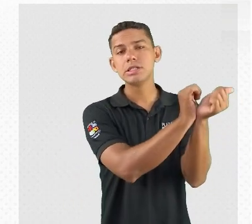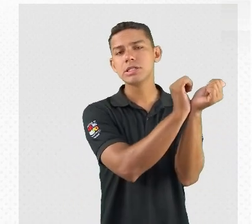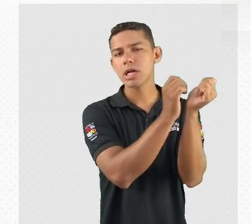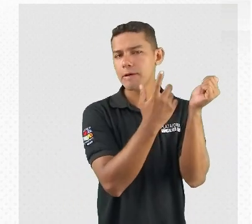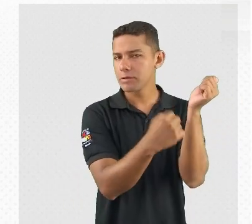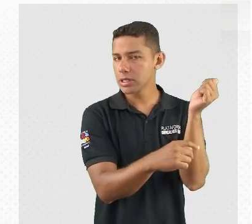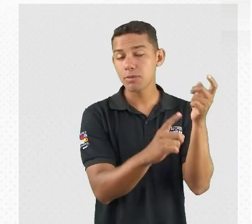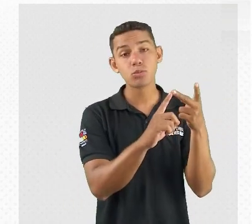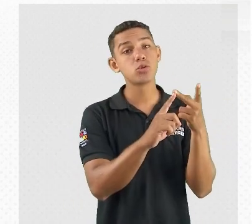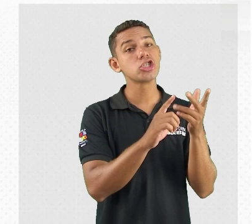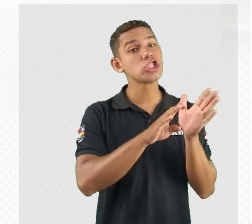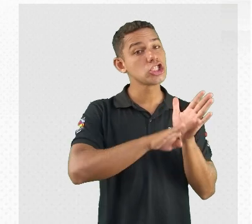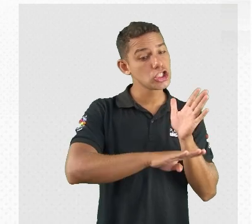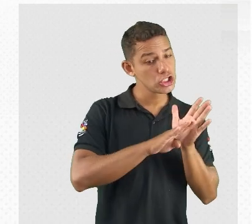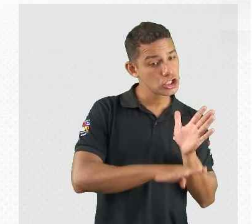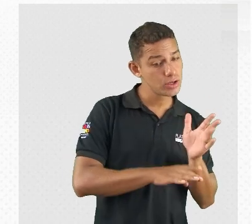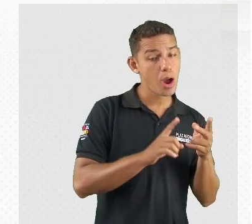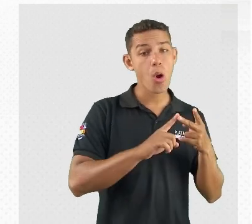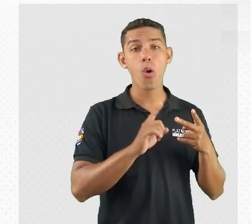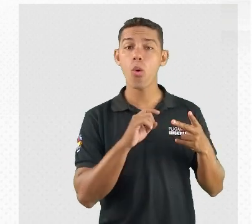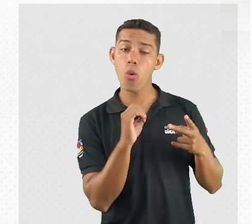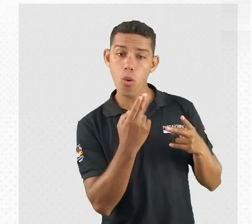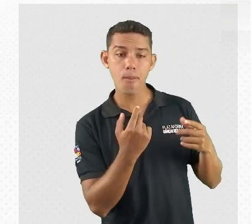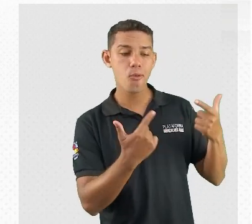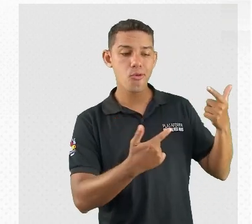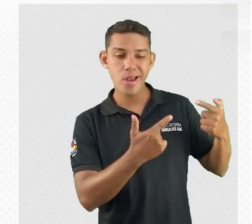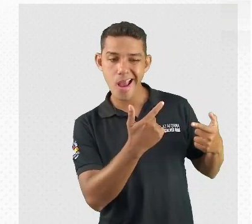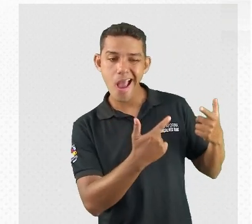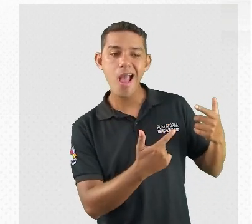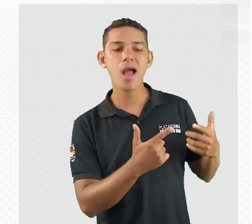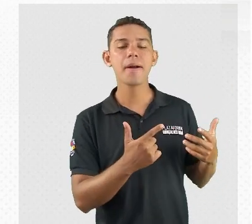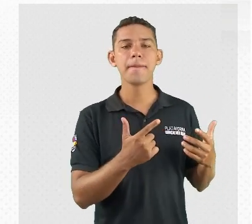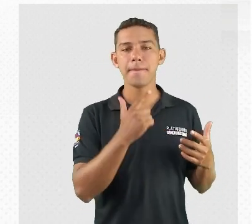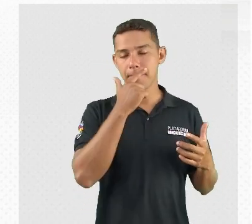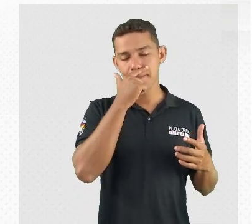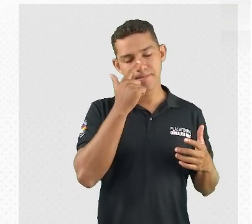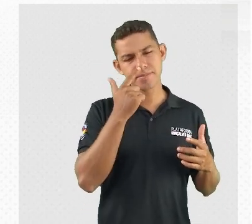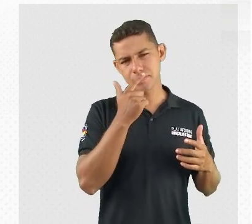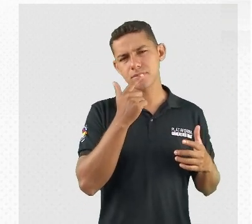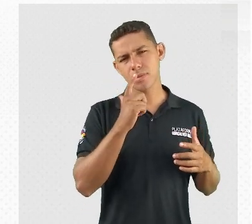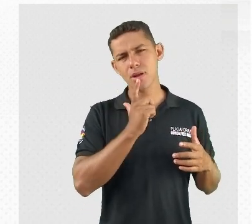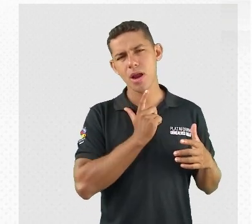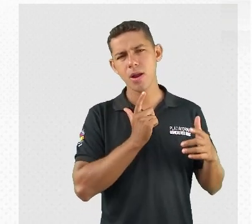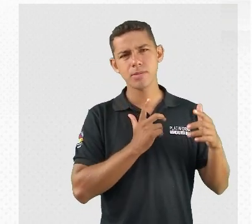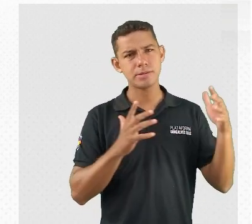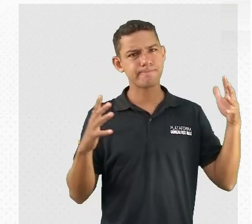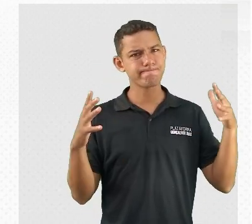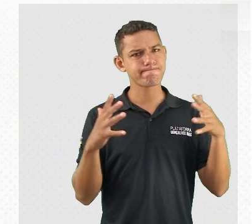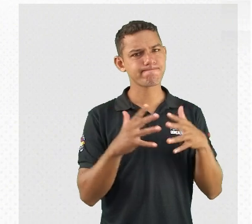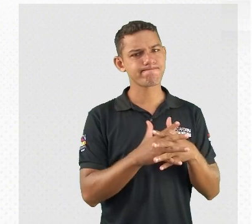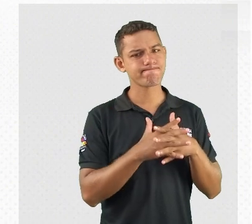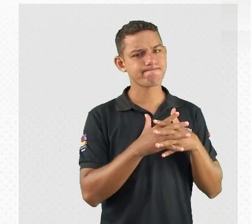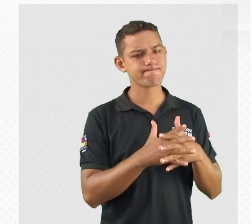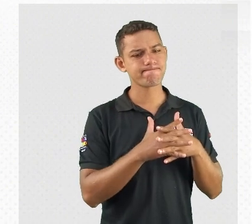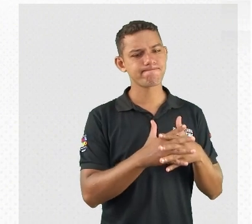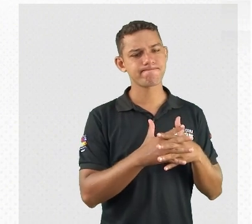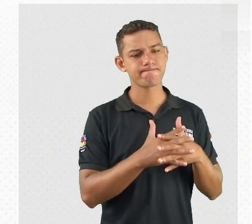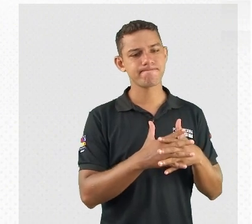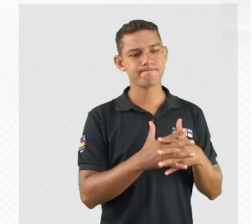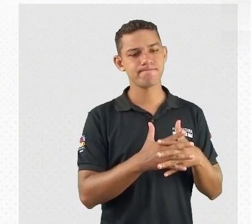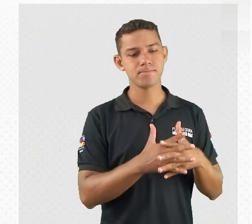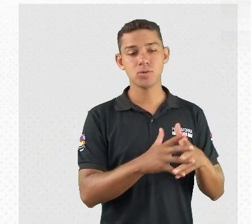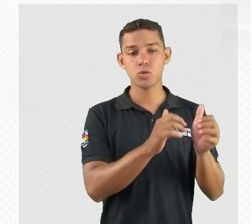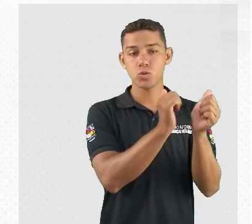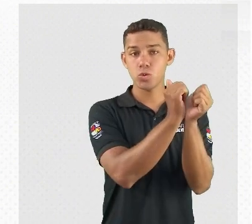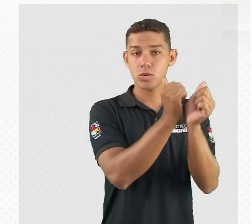por dívidas ou por guerra. Muitas das vezes existe uma confusão, né? Com a